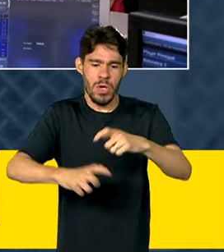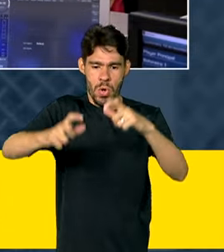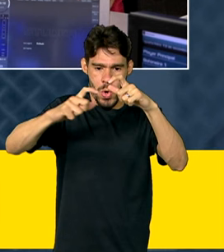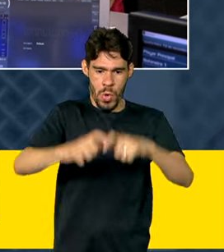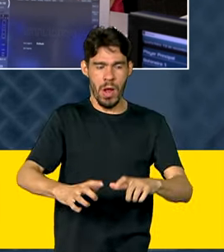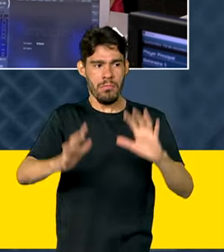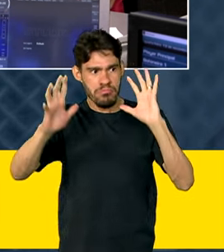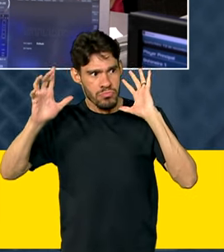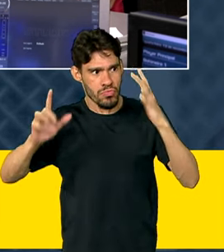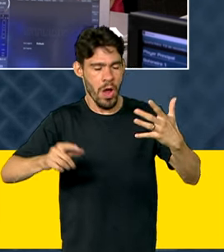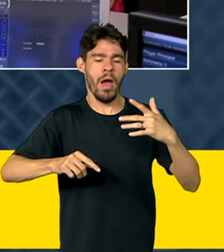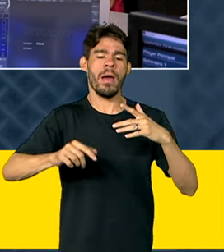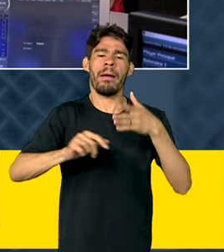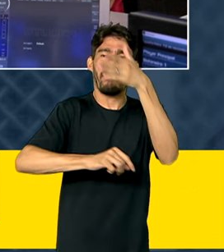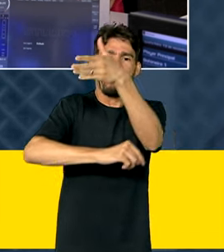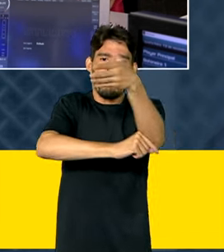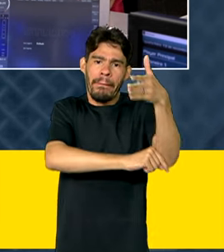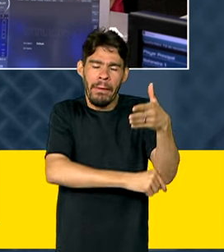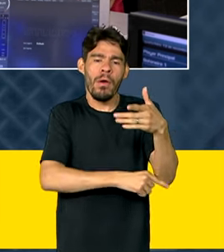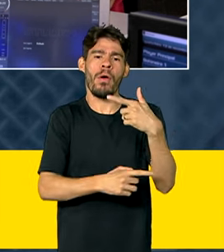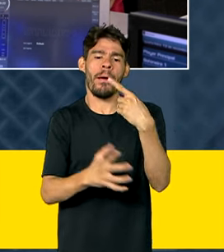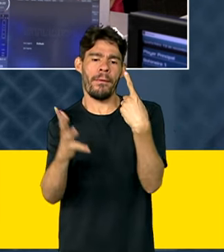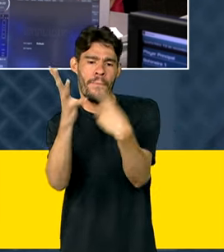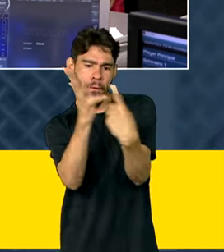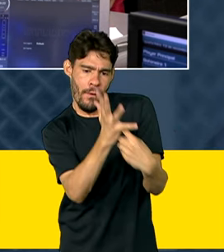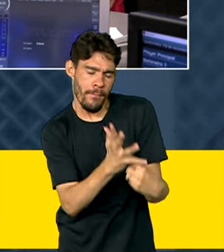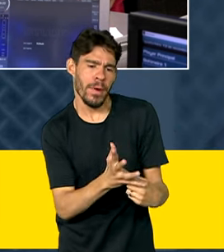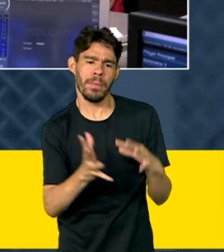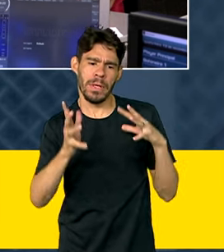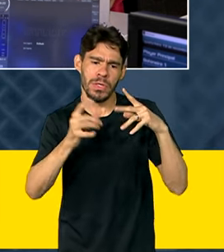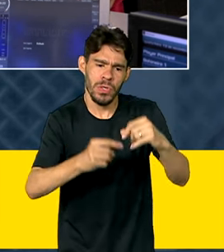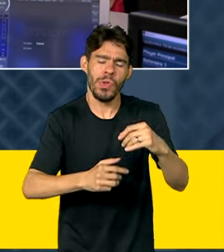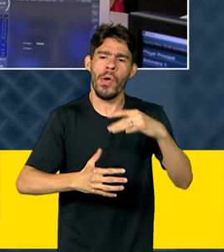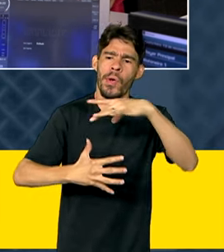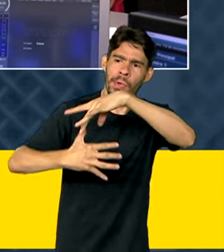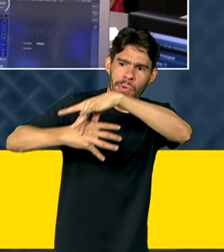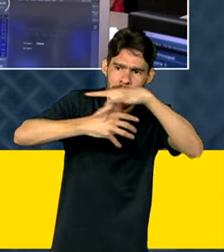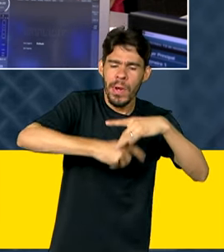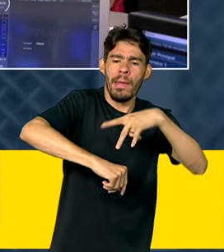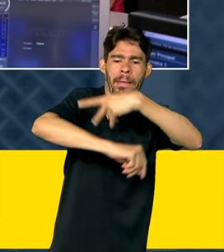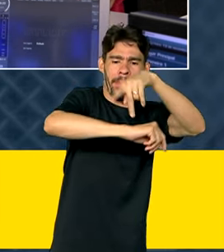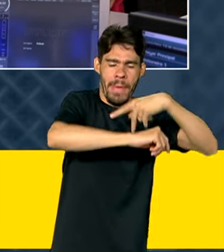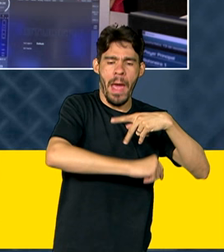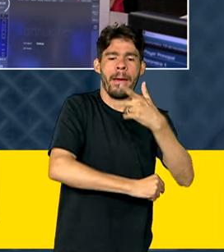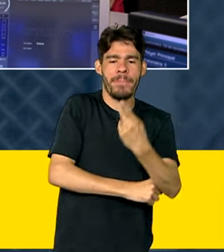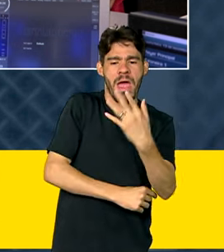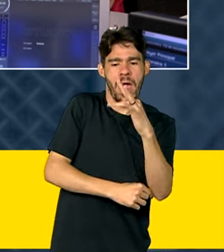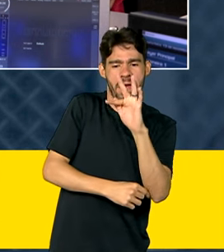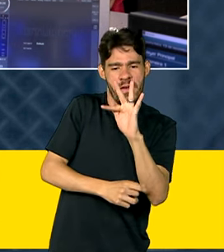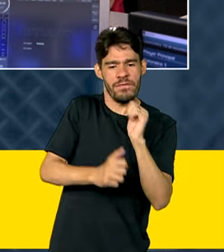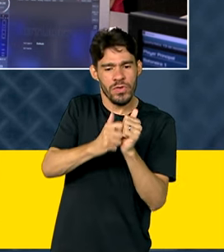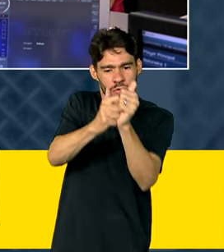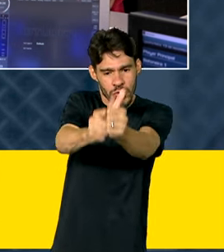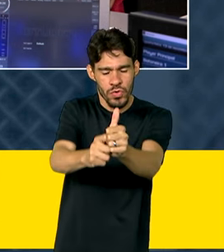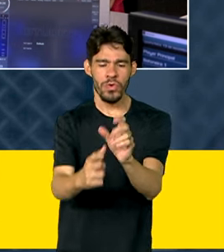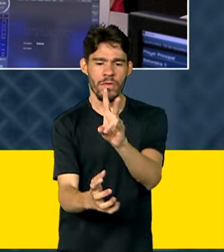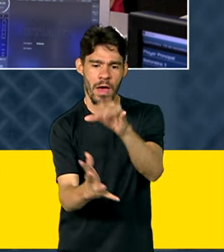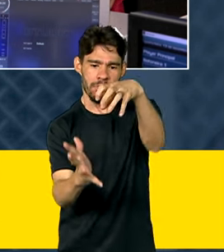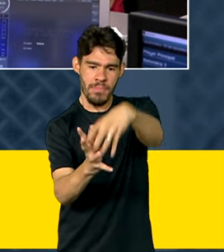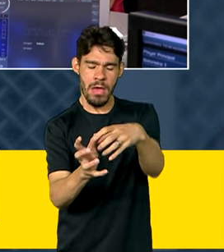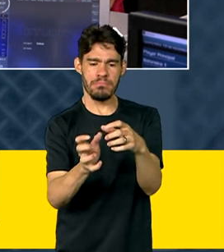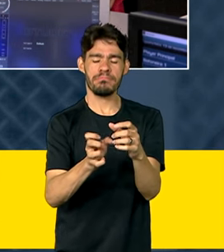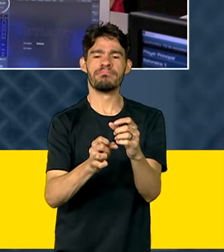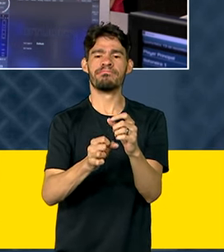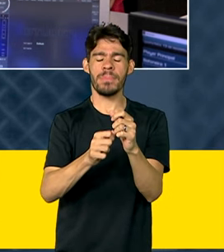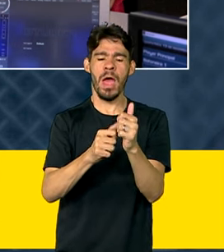evento, seus locais de hospedagem, entre outros compromissos. Toda a agenda desses chefes de Estado, a PRF vai fazer esse acompanhamento através de uma central de escolta. A